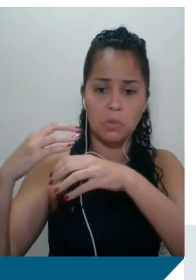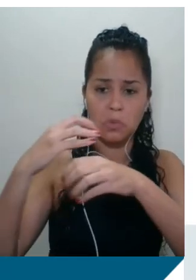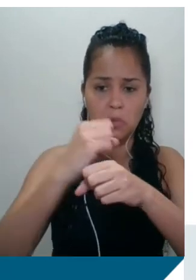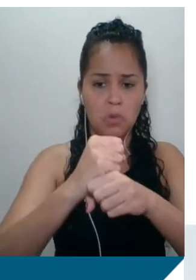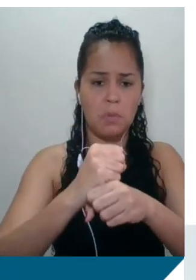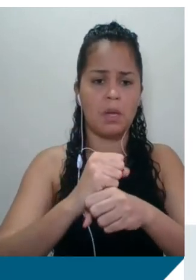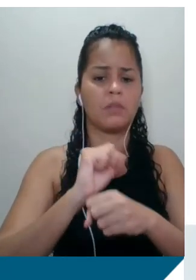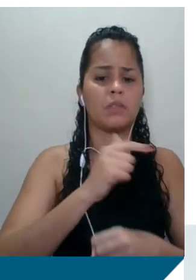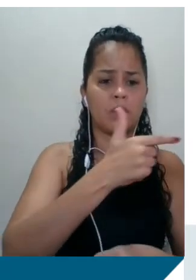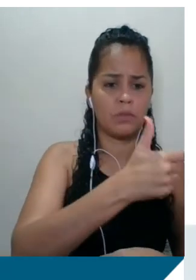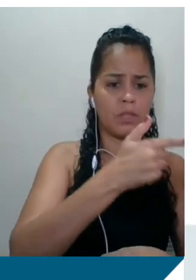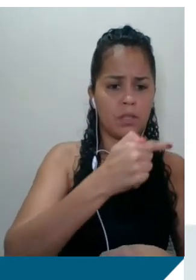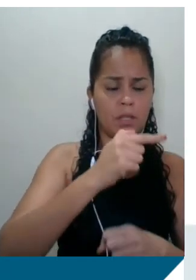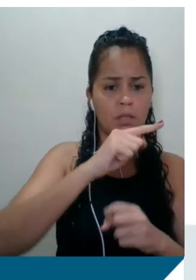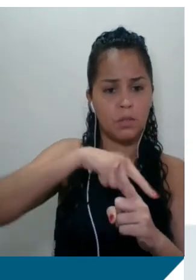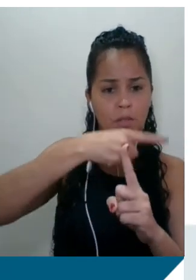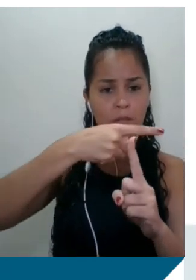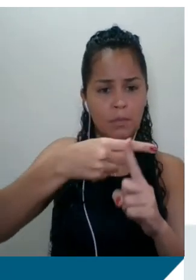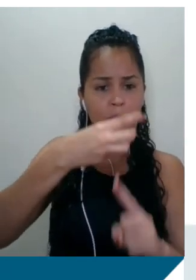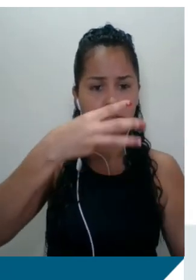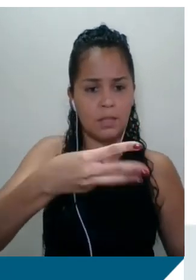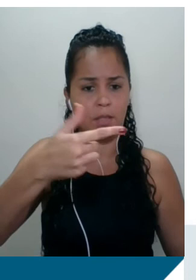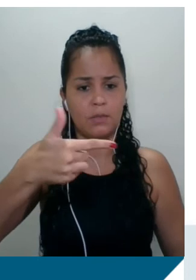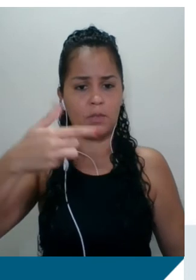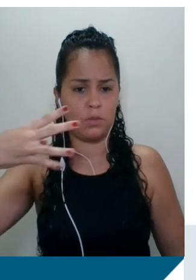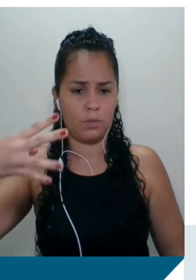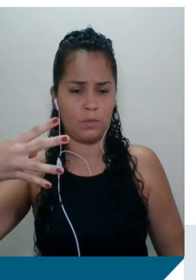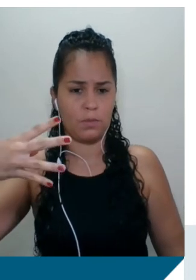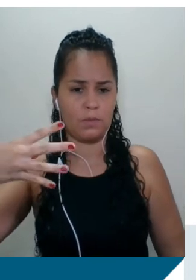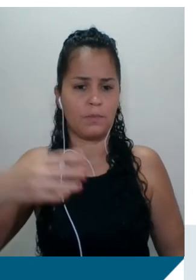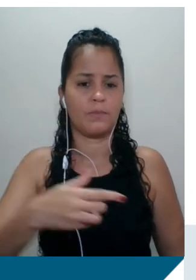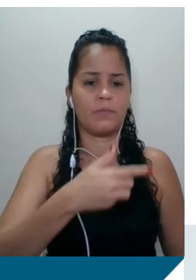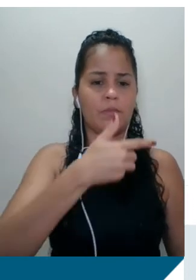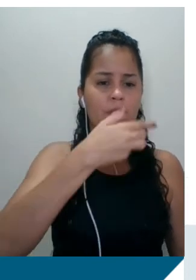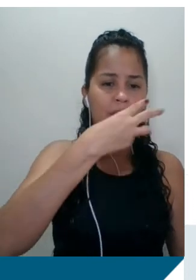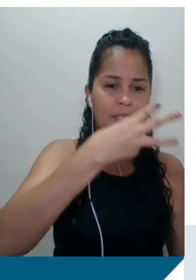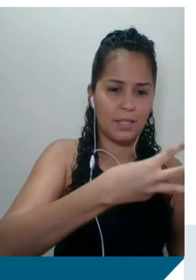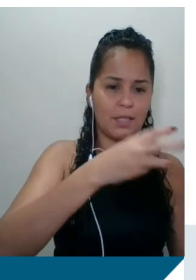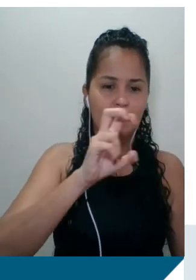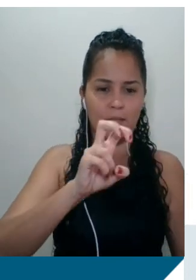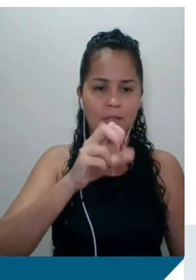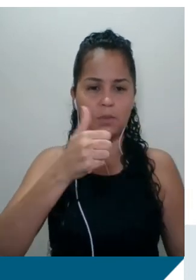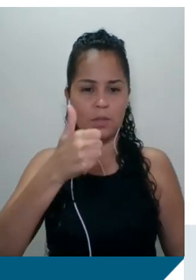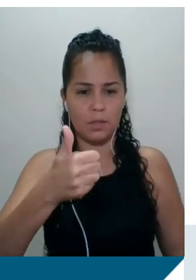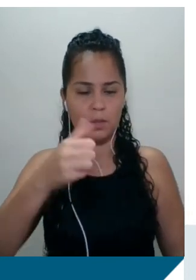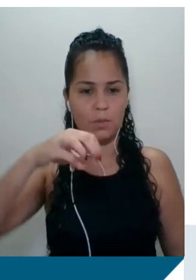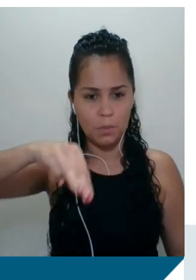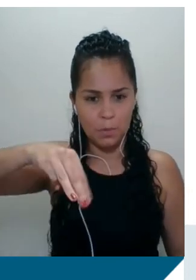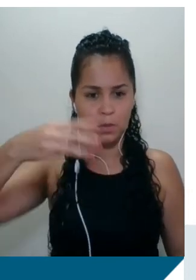total do silo, certo? Que é só somar. Então, o volume total do silo vai ser 27 mais 324,